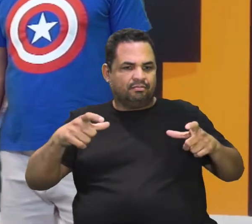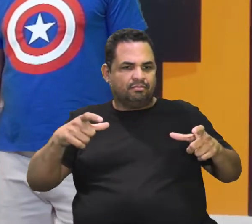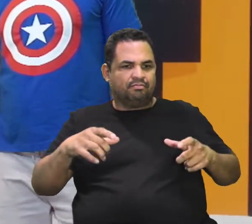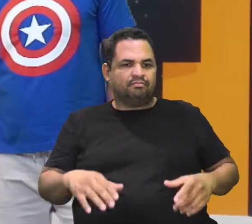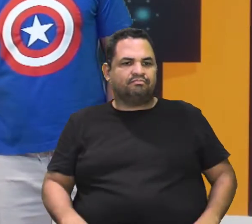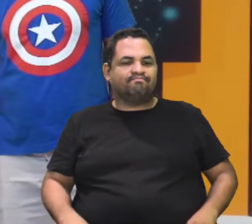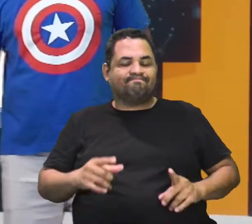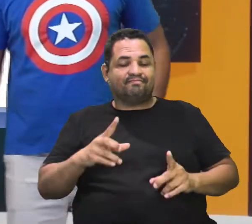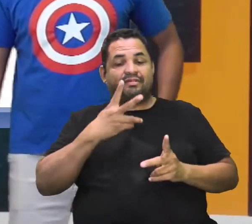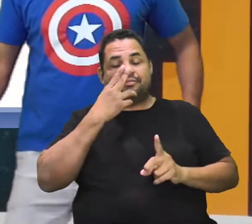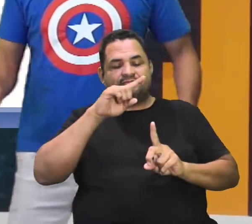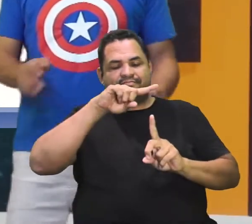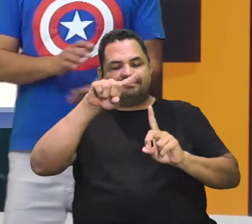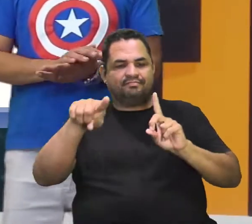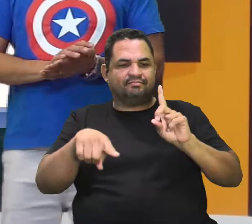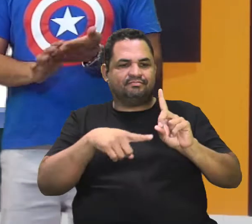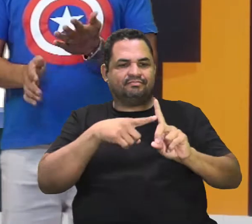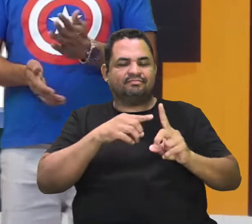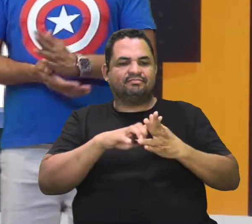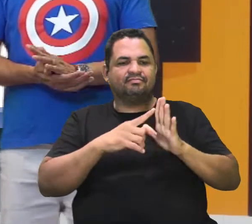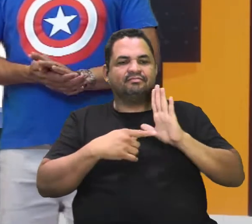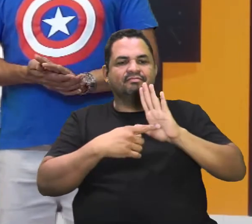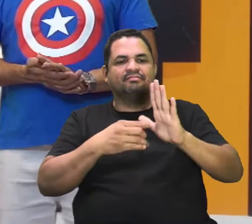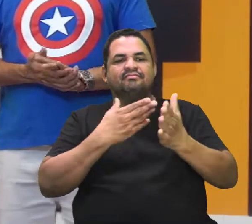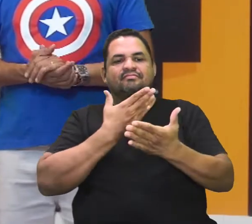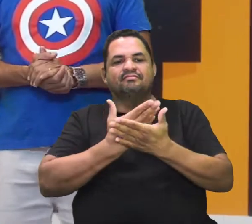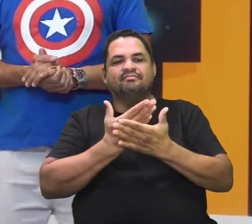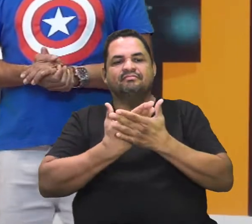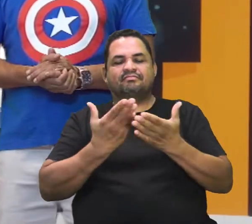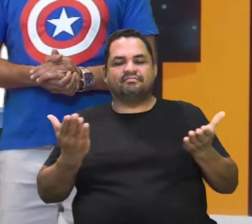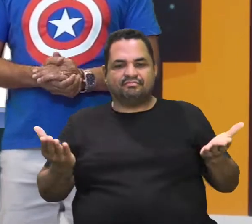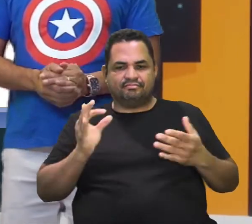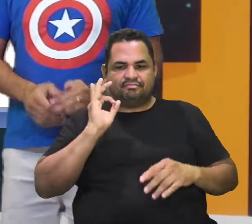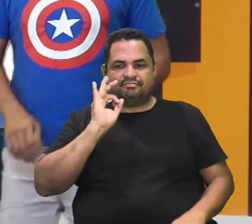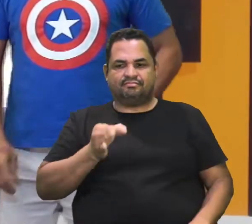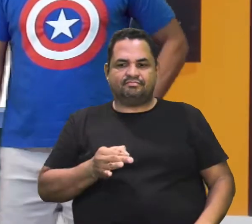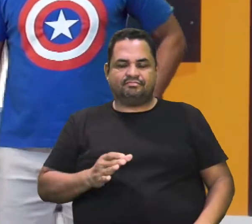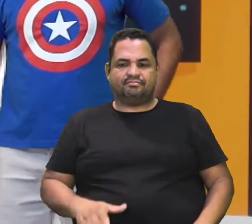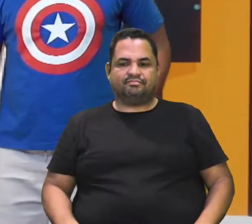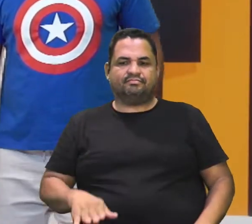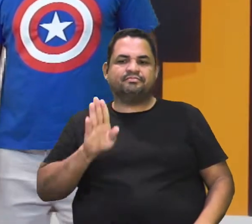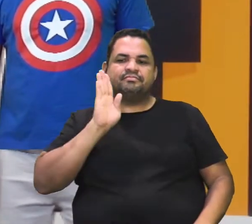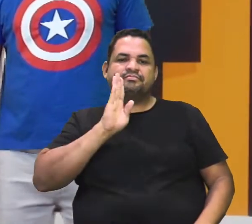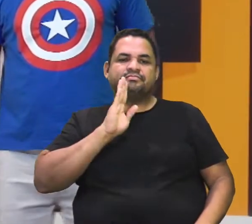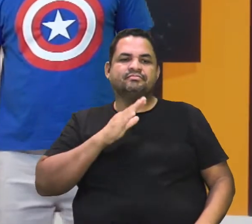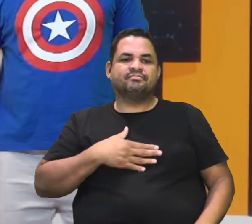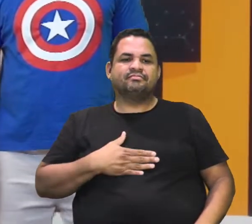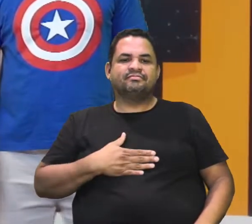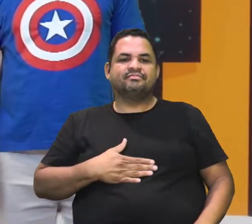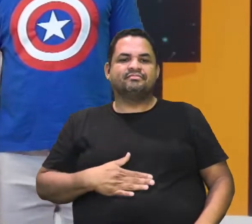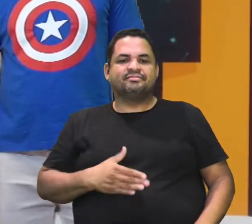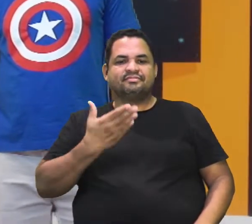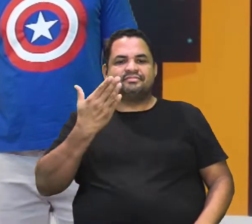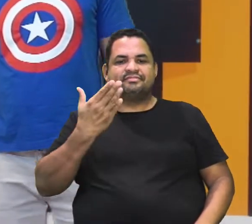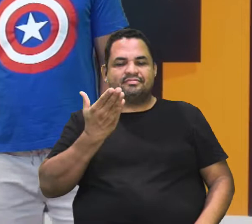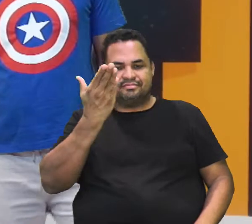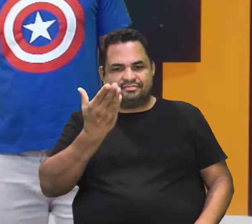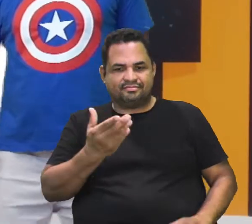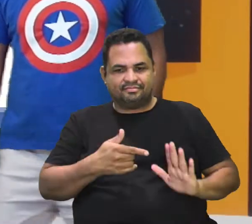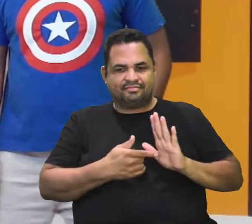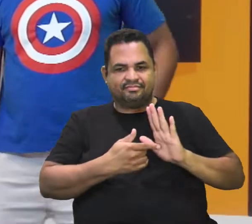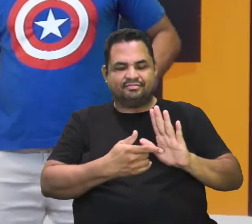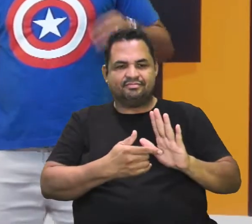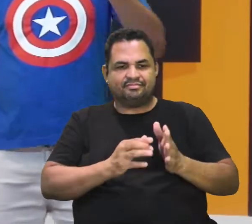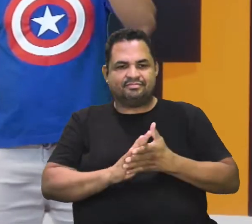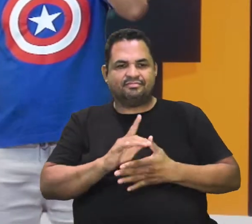uma circunferência. E isso a gente vai mostrar na aula hoje aqui para vocês, tá certo? Olha que legal, eu me amarro nos GIFs, né? A gente procura colocar